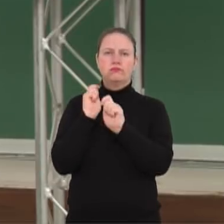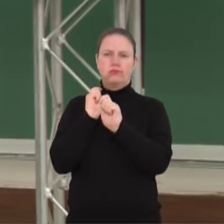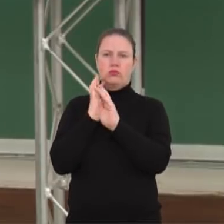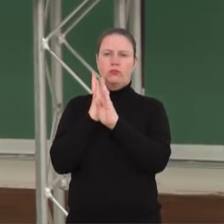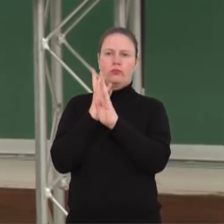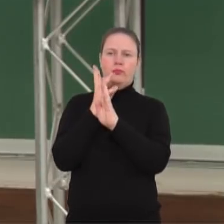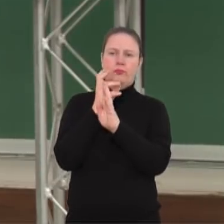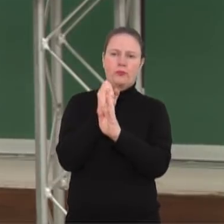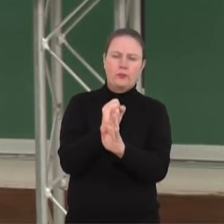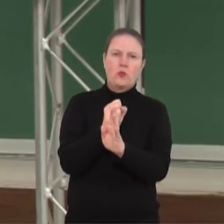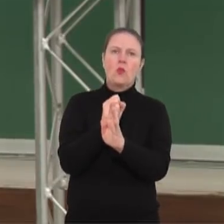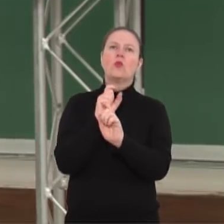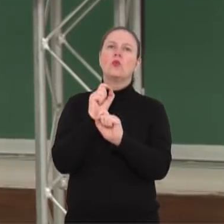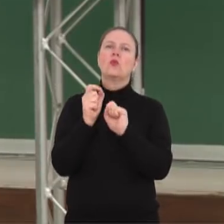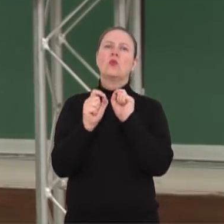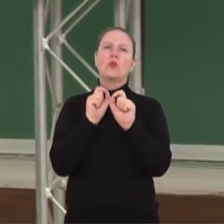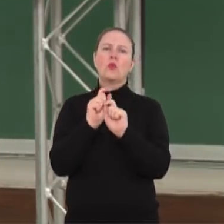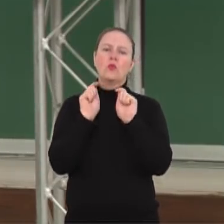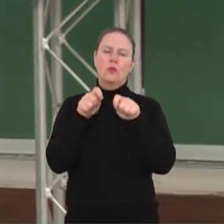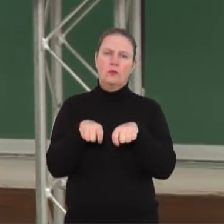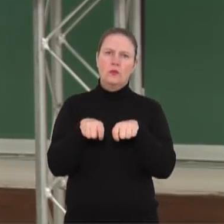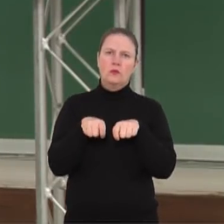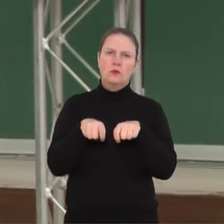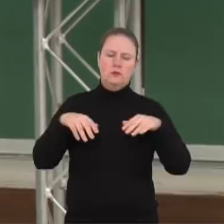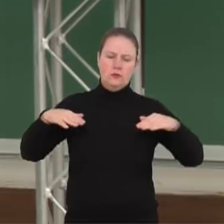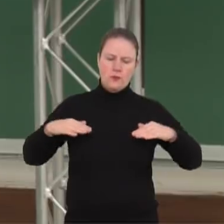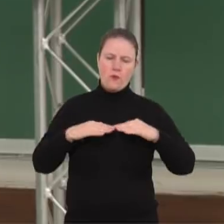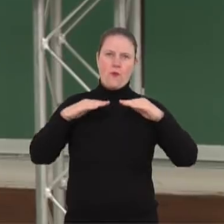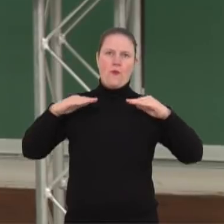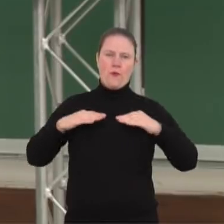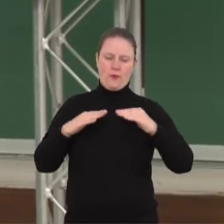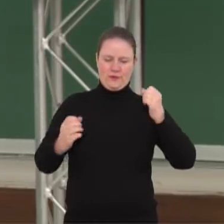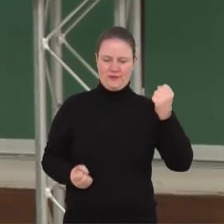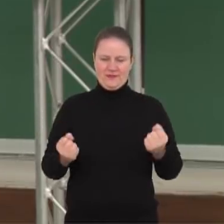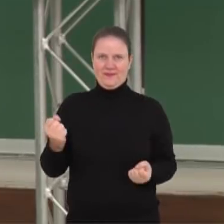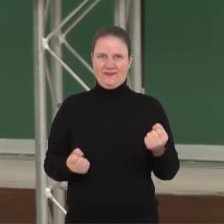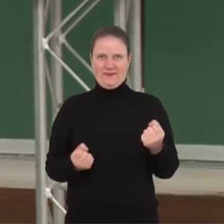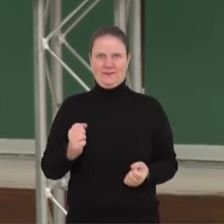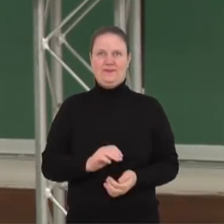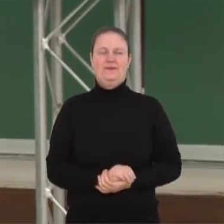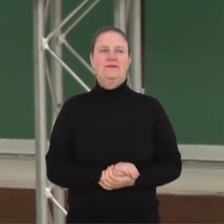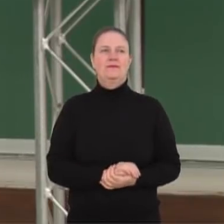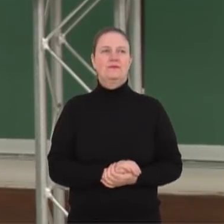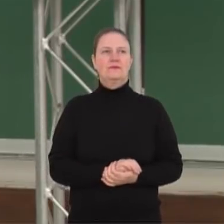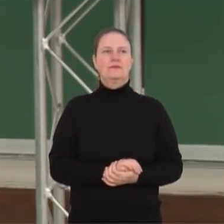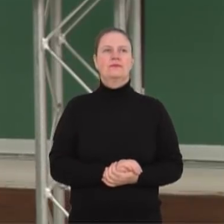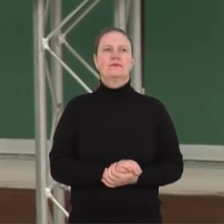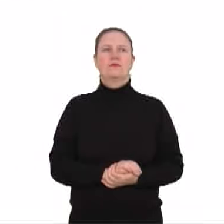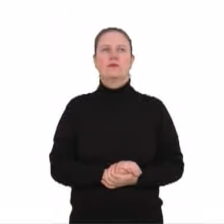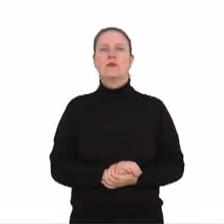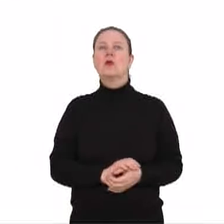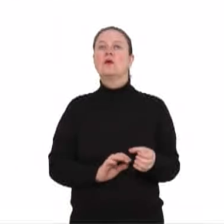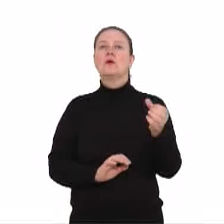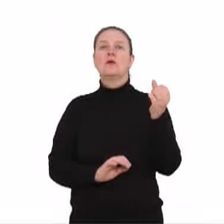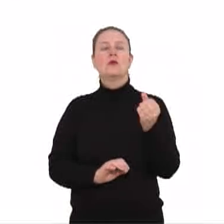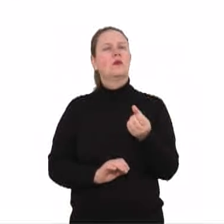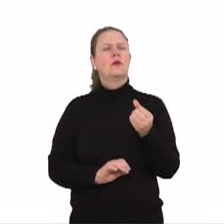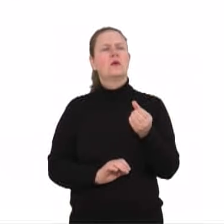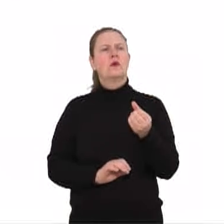tá? Então, esse 4 e 5 aqui eu posso inverter, sem problema nenhum, fica a tua opção. E o último,